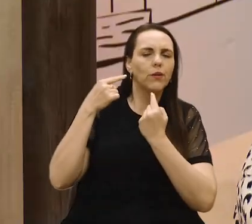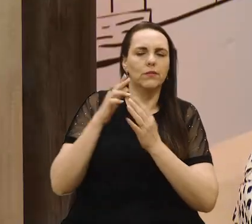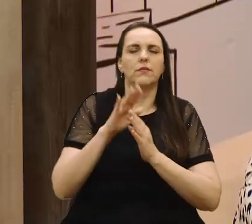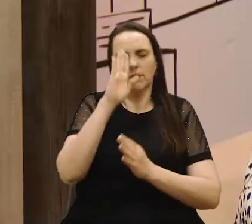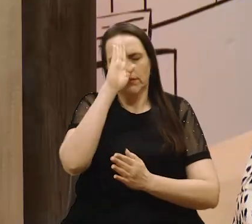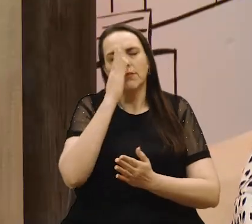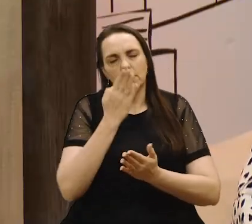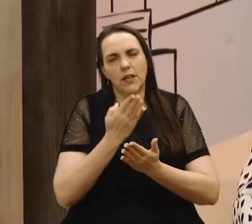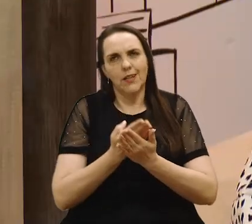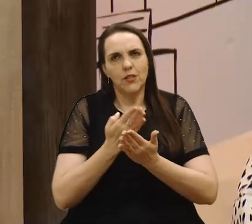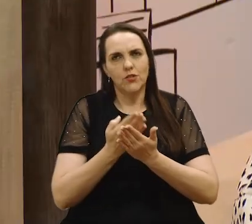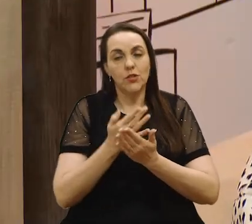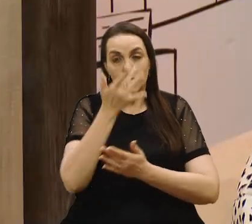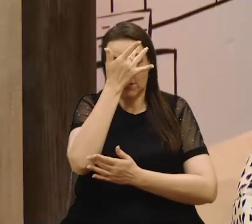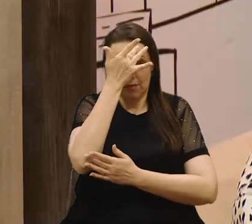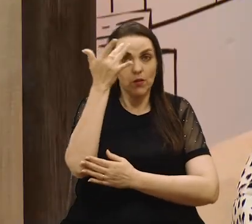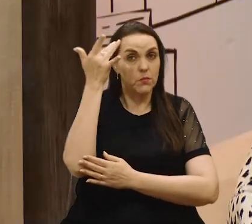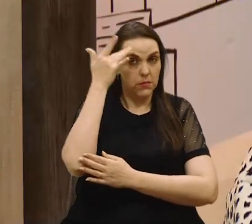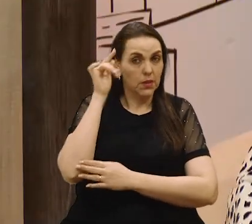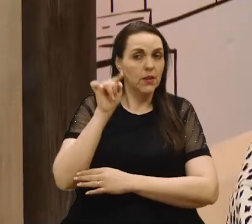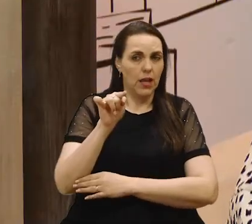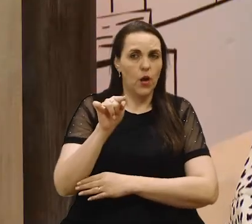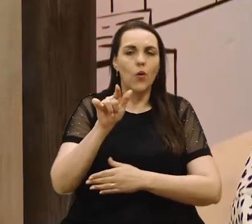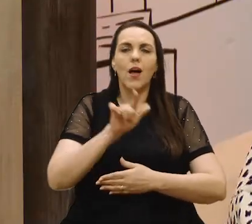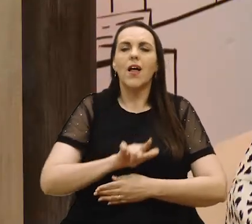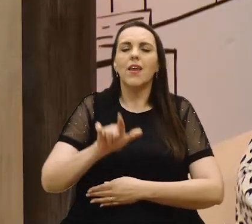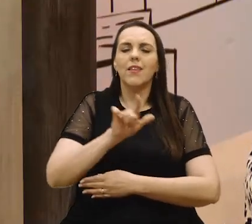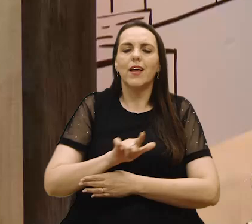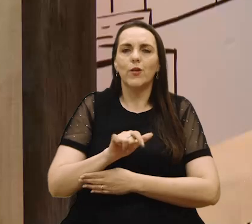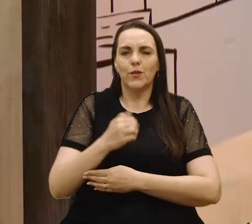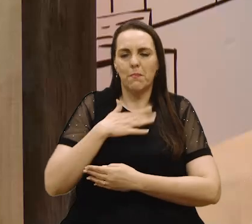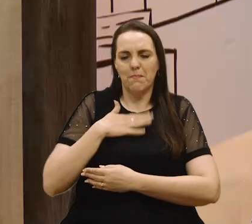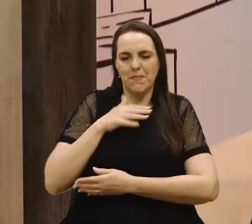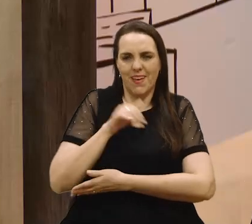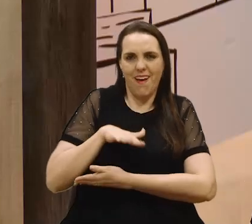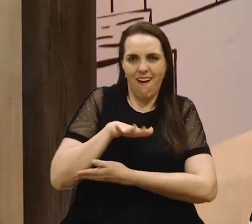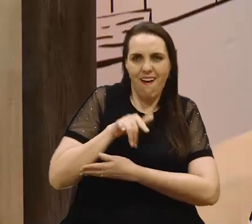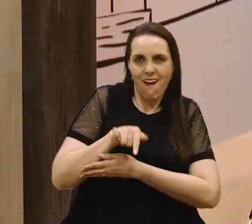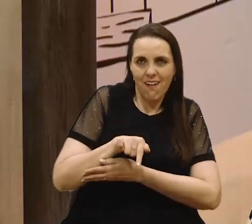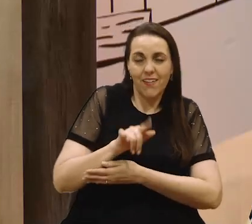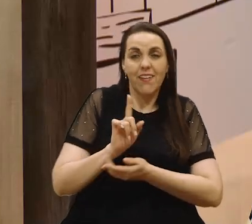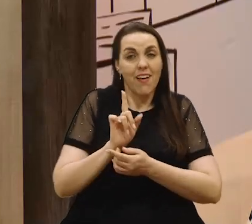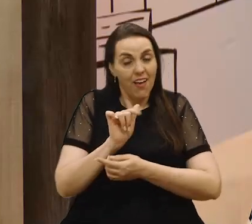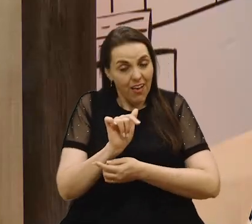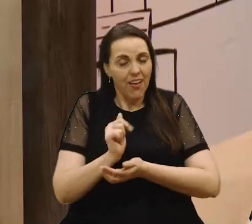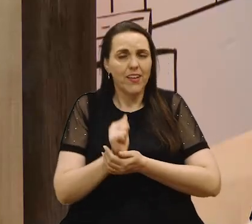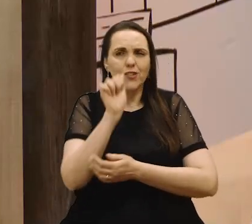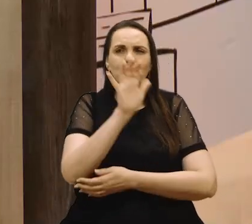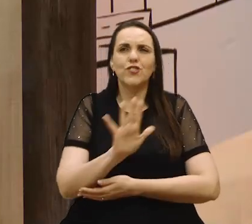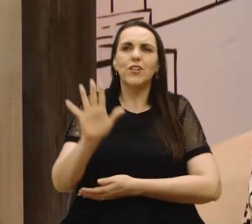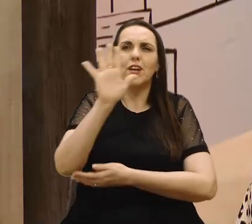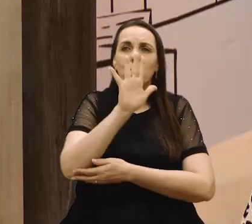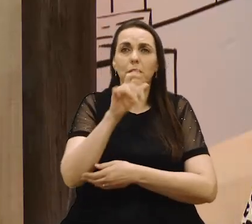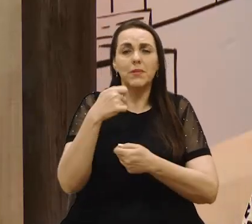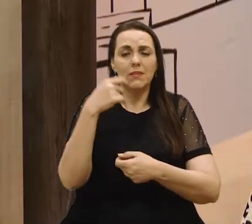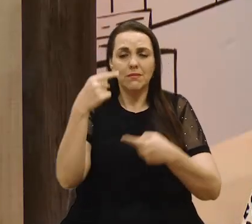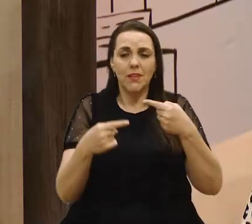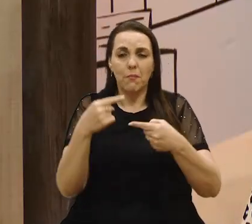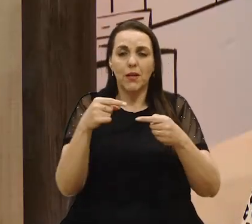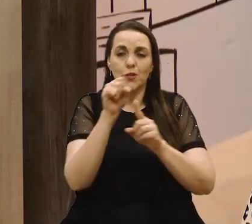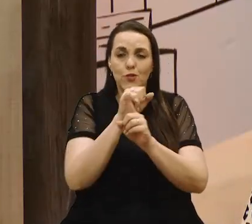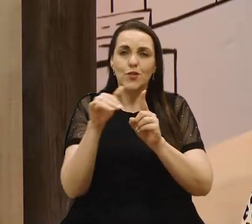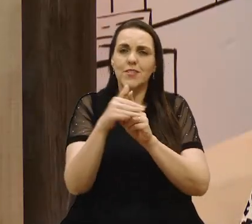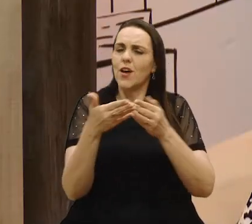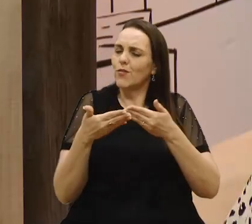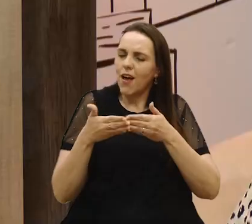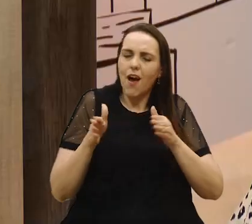é por isso que eu acredito que o trato da saúde mental, eu trago na literatura, que é a minha área, mas, em geral, ela tem que ser um